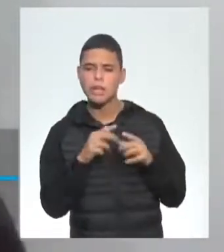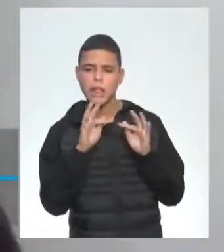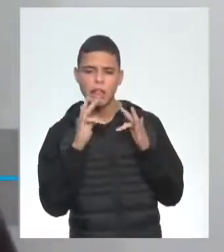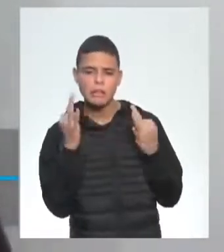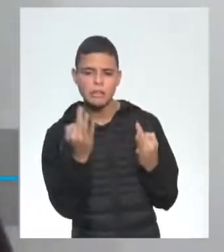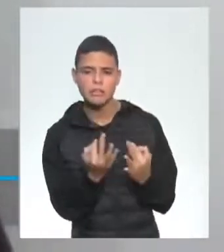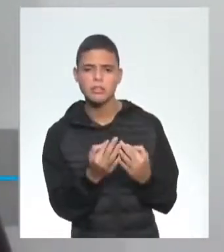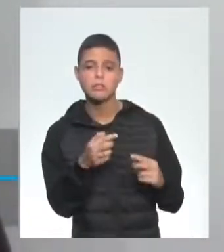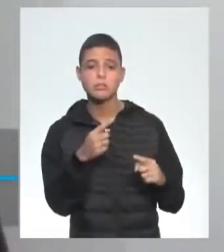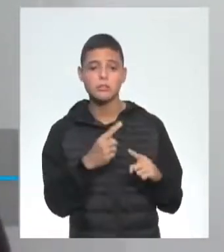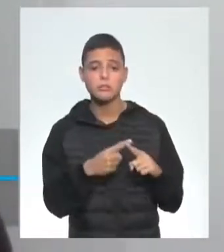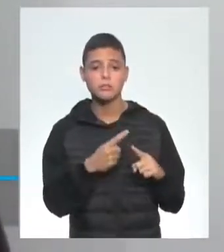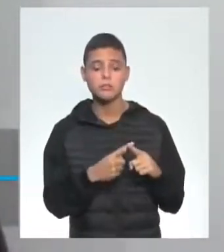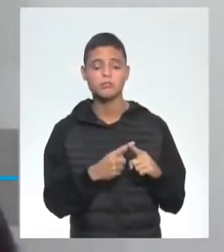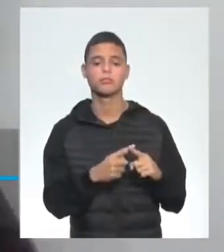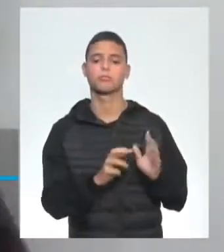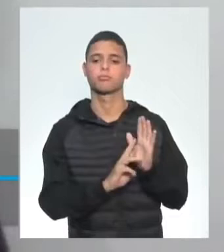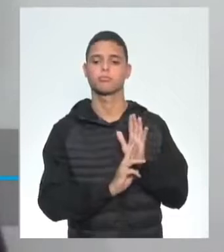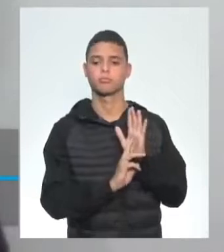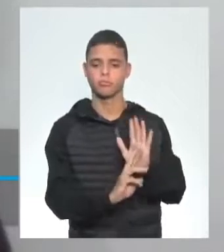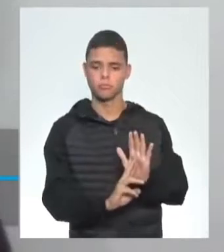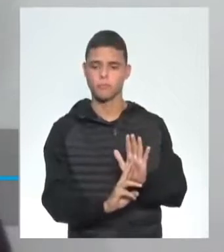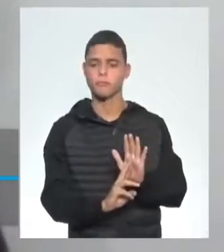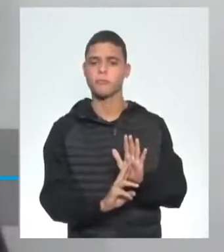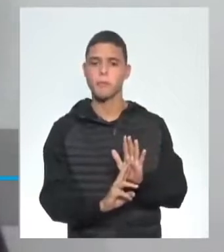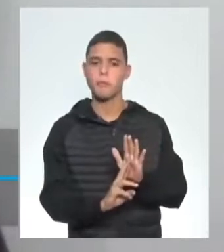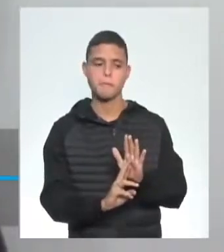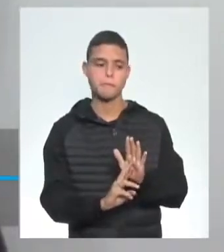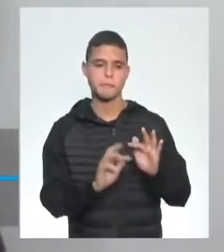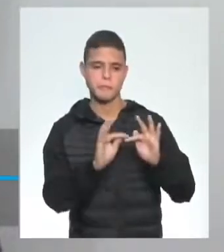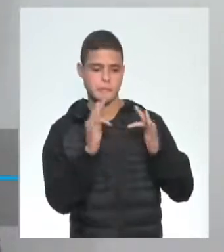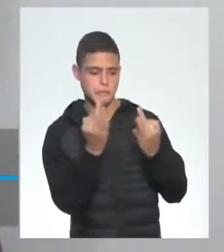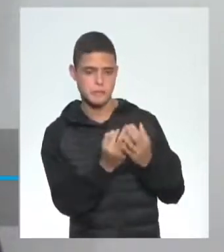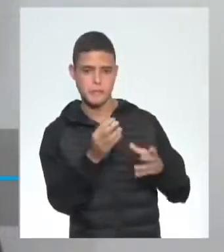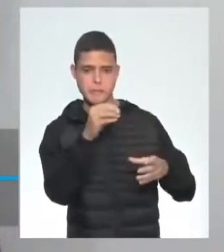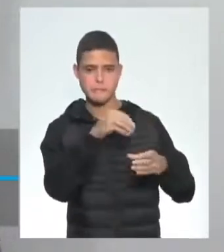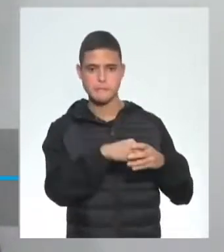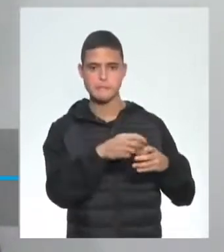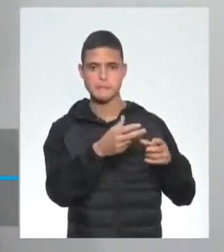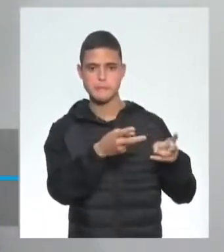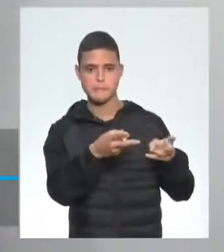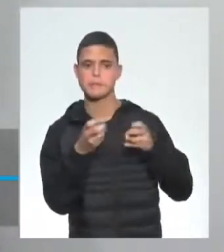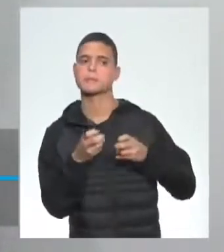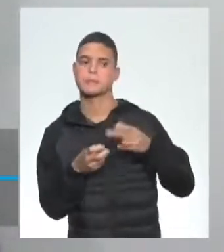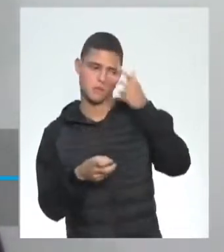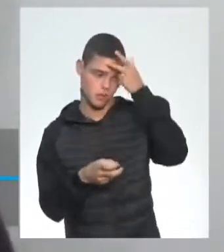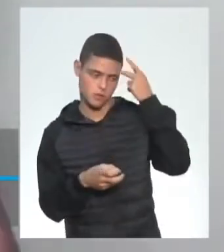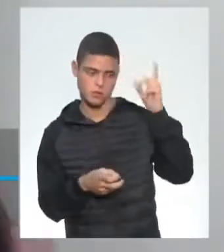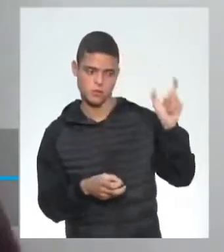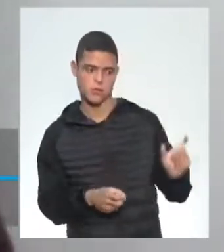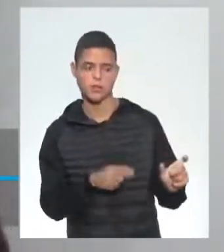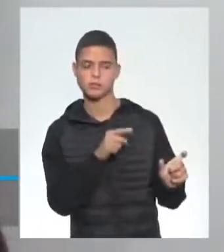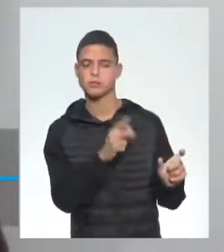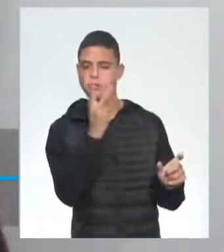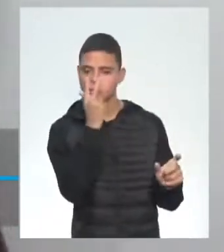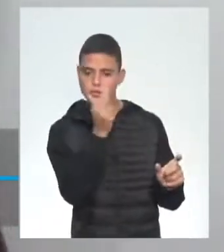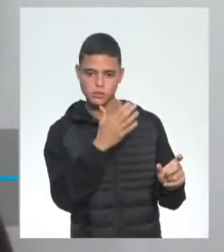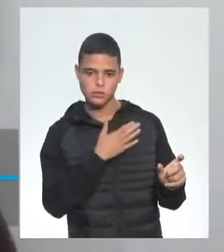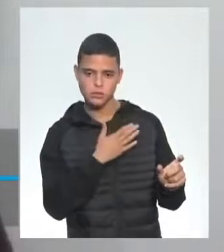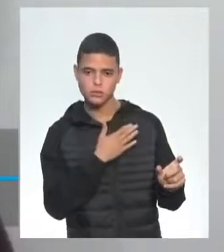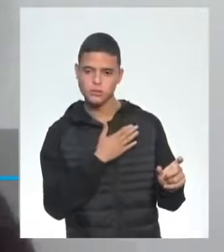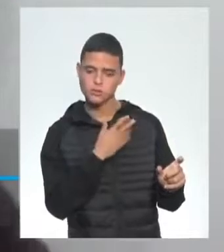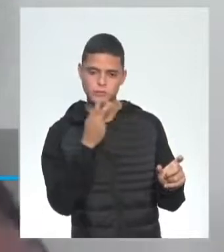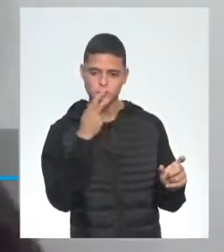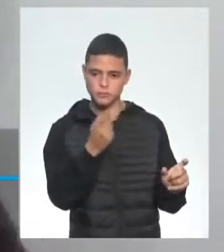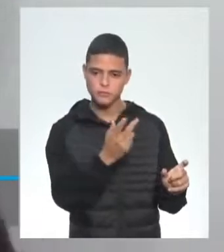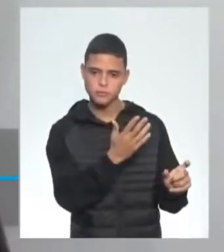na família a gente fica representado. Na família, a gente percebe, olha, tem alguém ali que parece comigo, que fala igual a mim, e de alguma